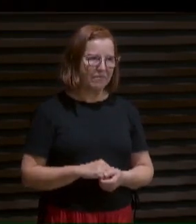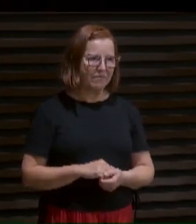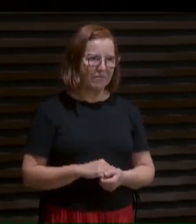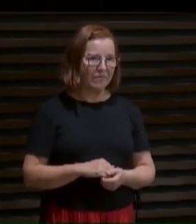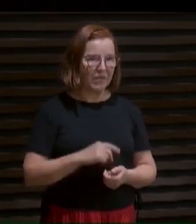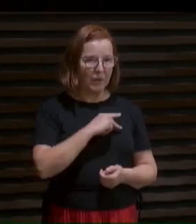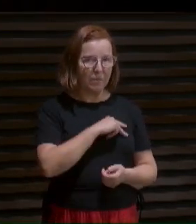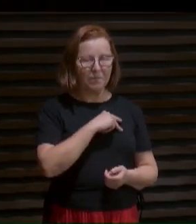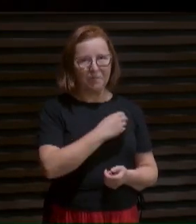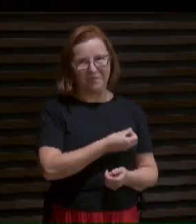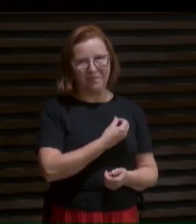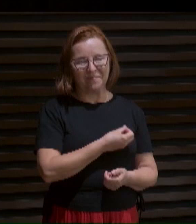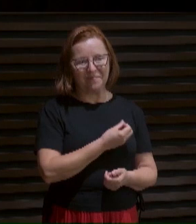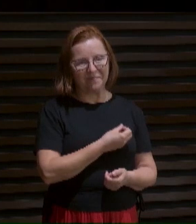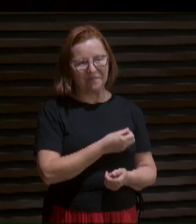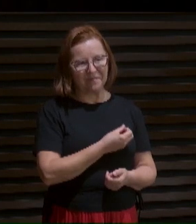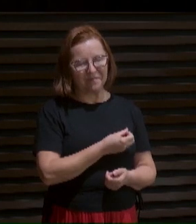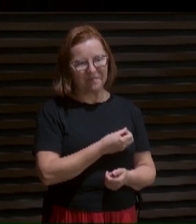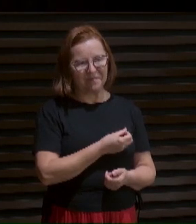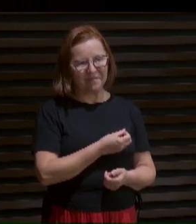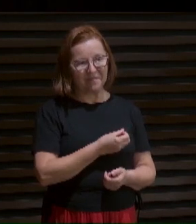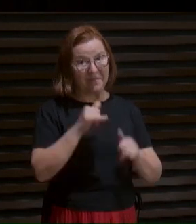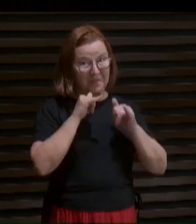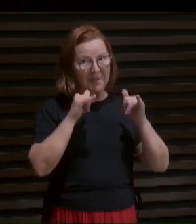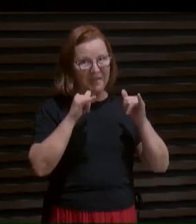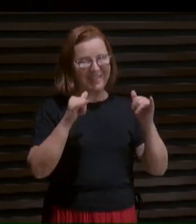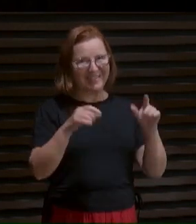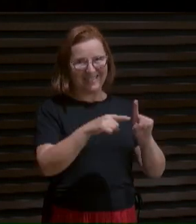Paulo viveu a mensagem da cruz.